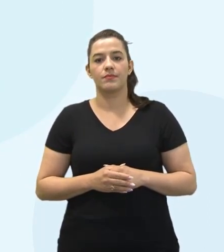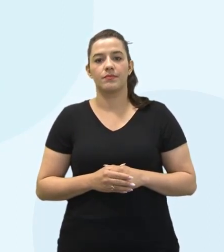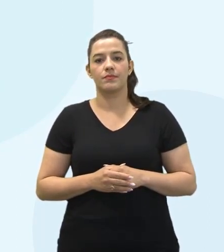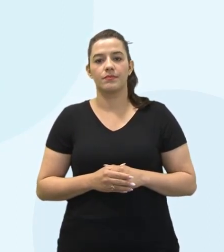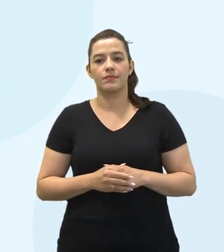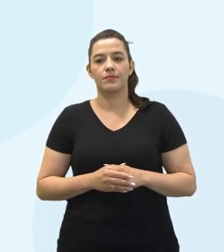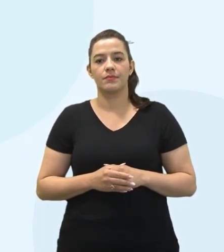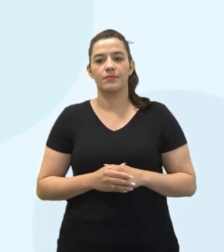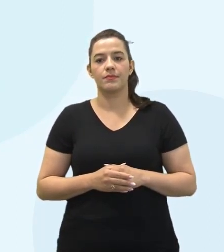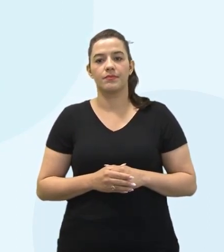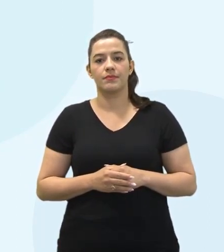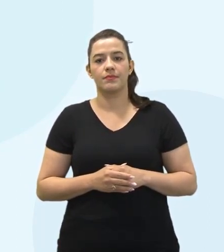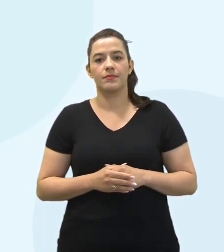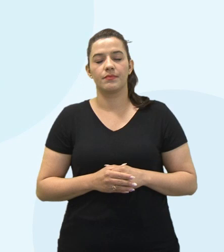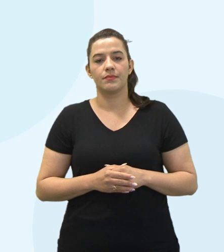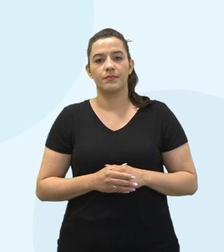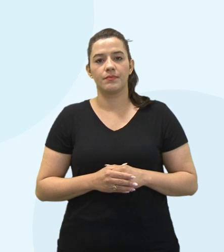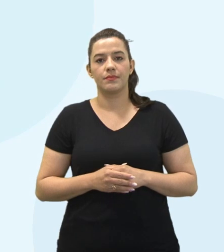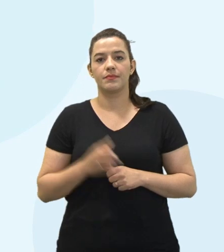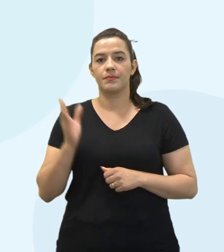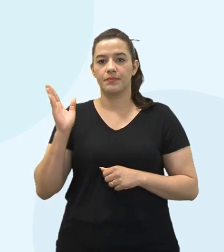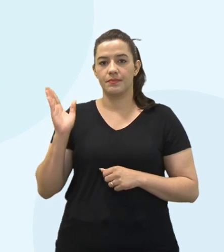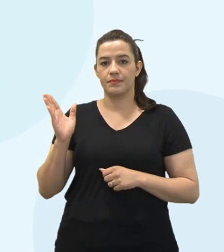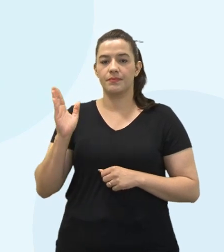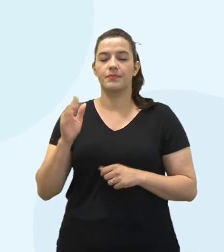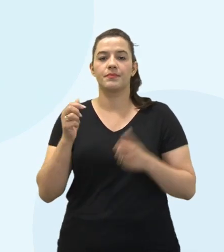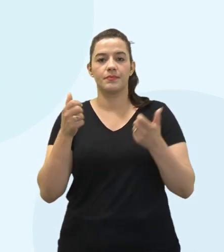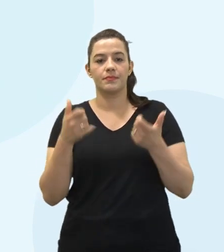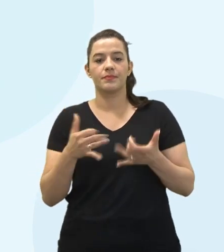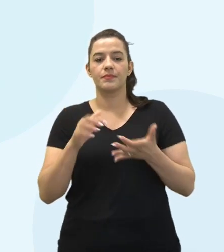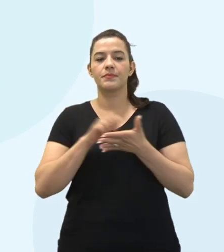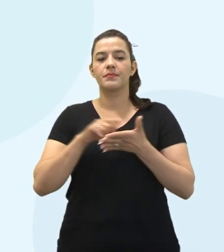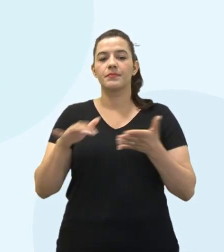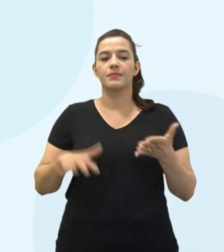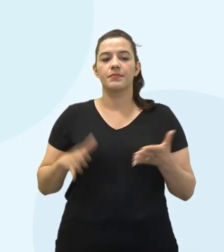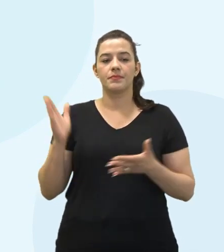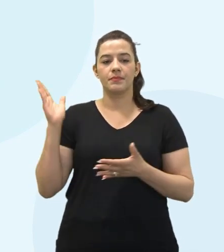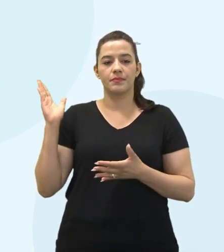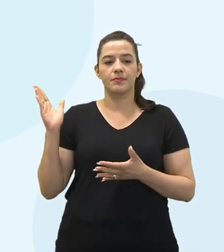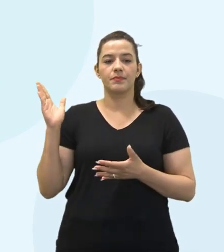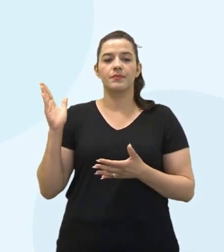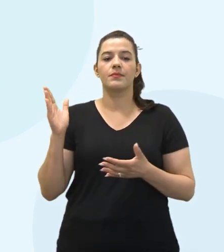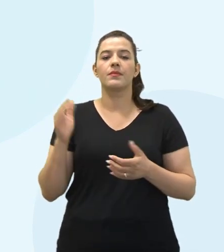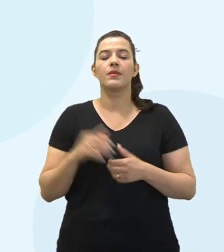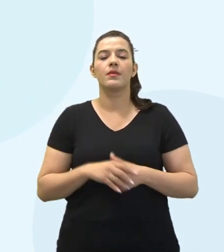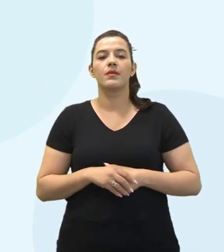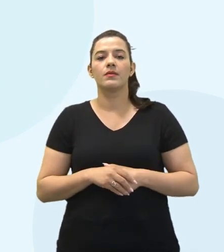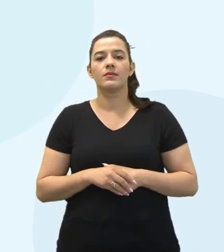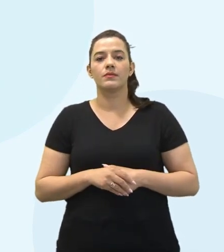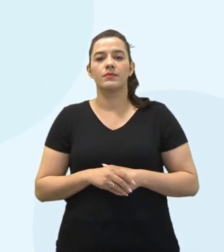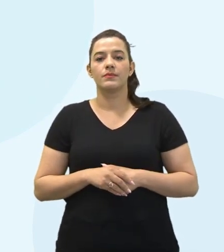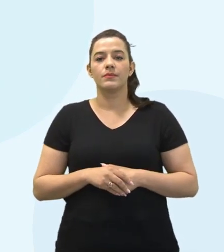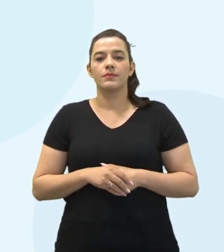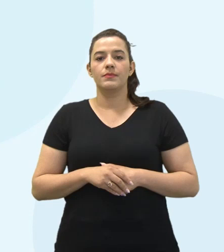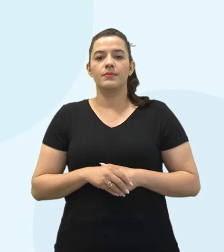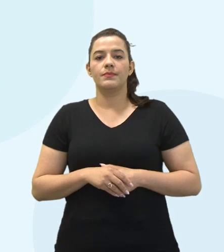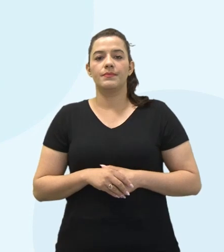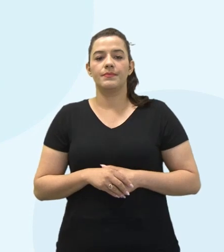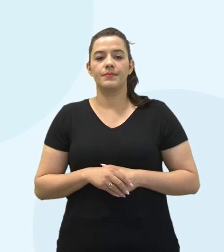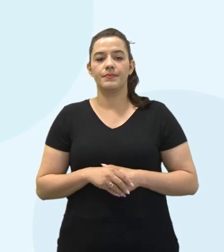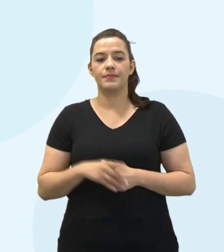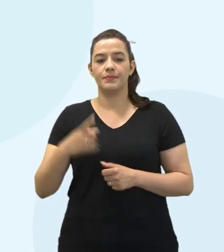muito bem nessa atividade é nós vamos